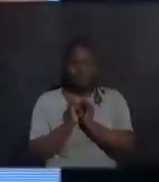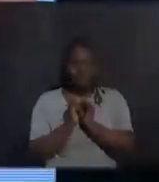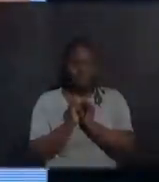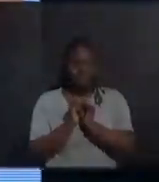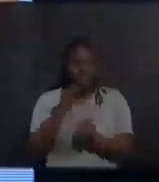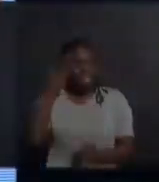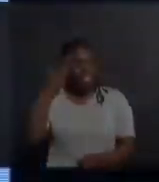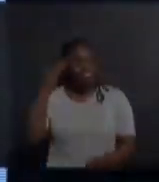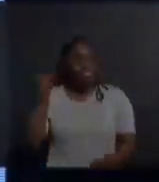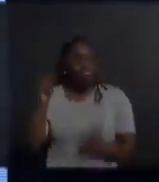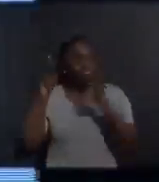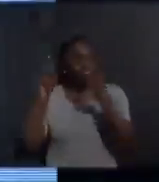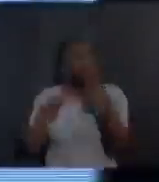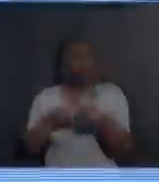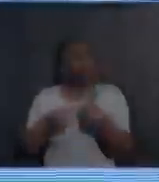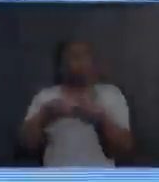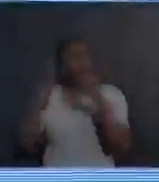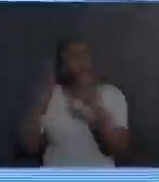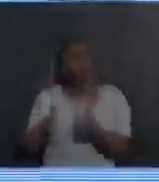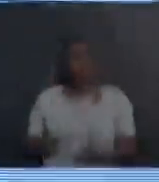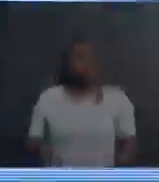Gente, sabe por que as pessoas nos ferem?